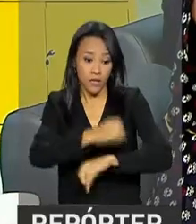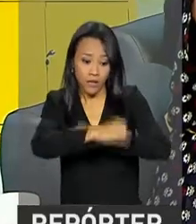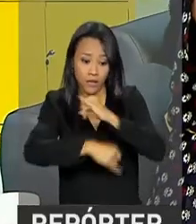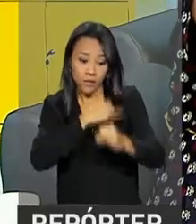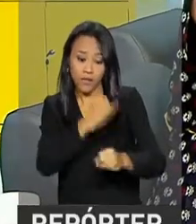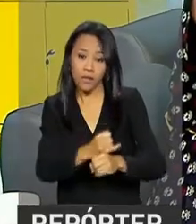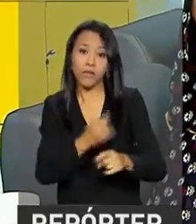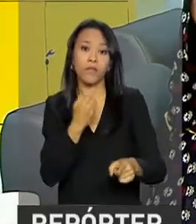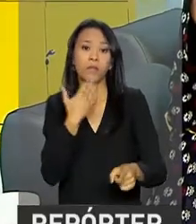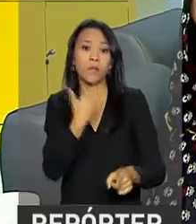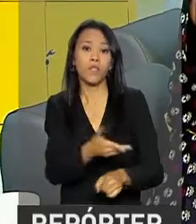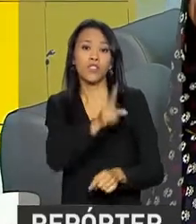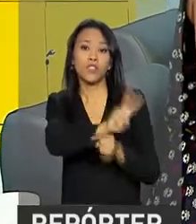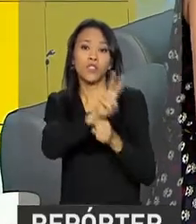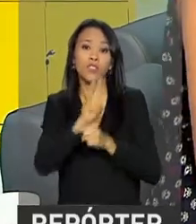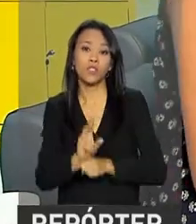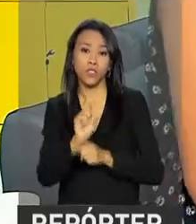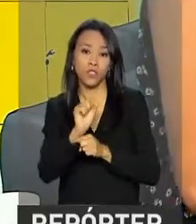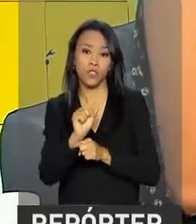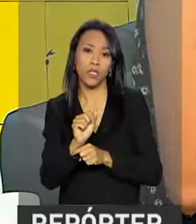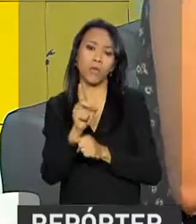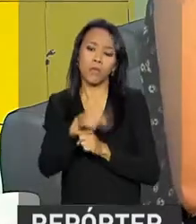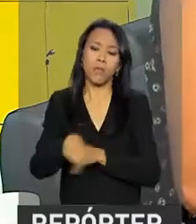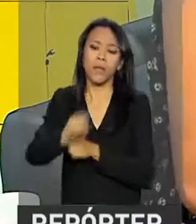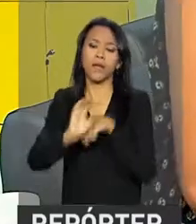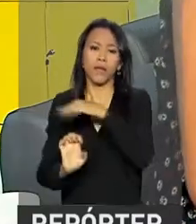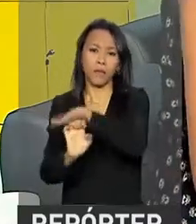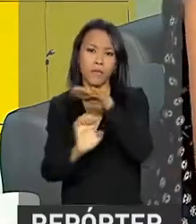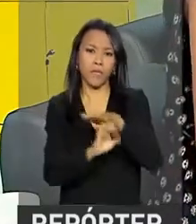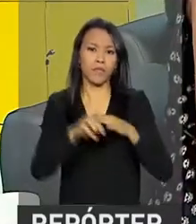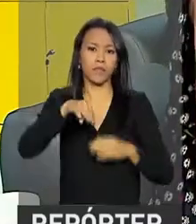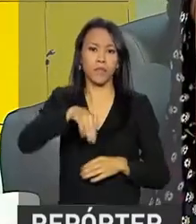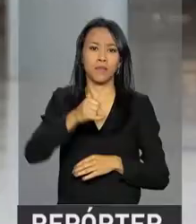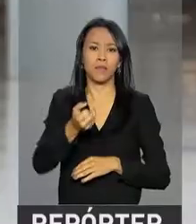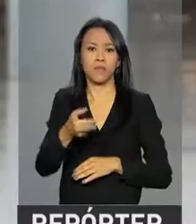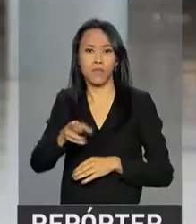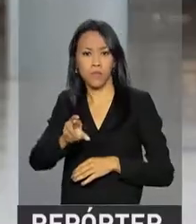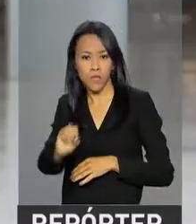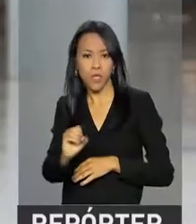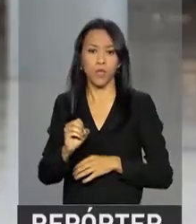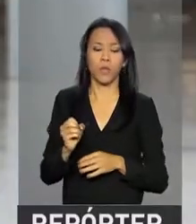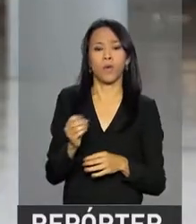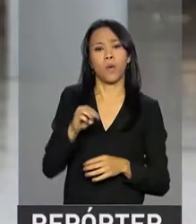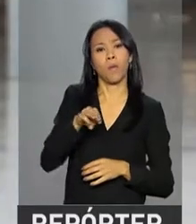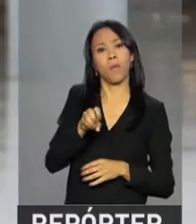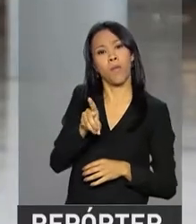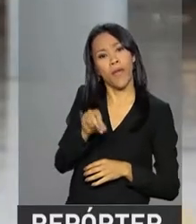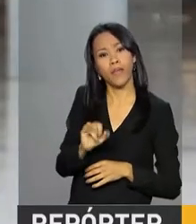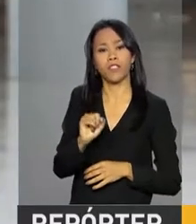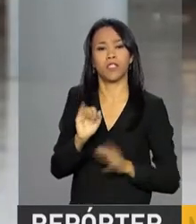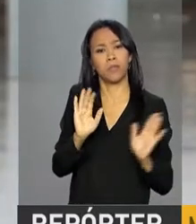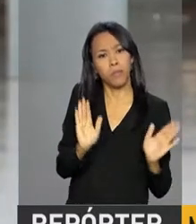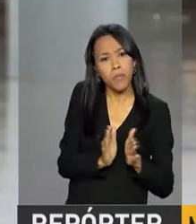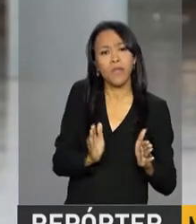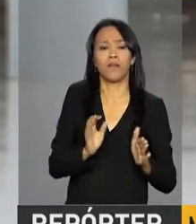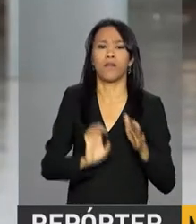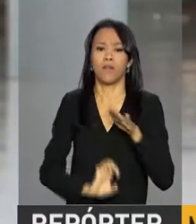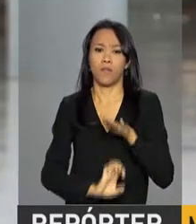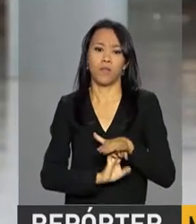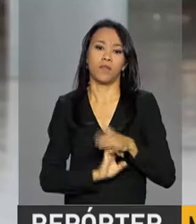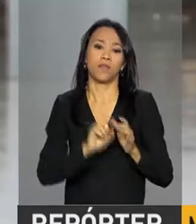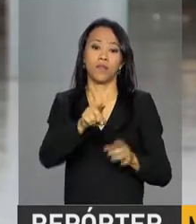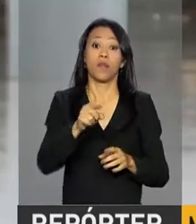concessão de crédito para micro pequenas e médias empresas um dos benefícios do programa está na